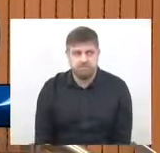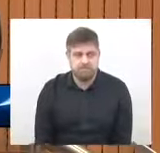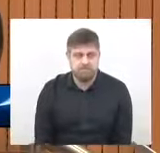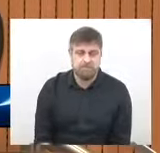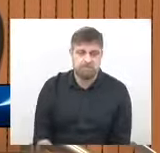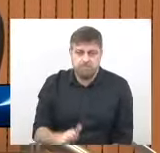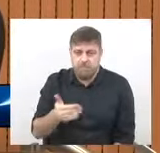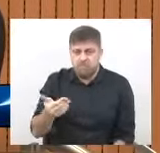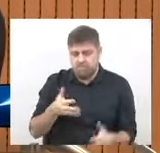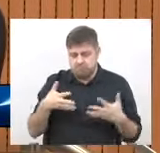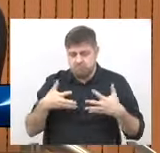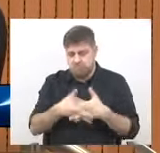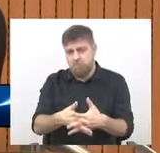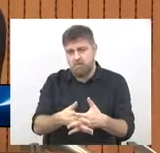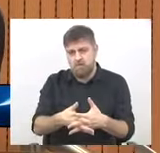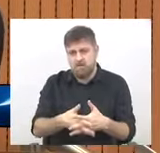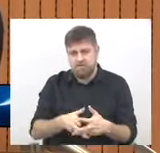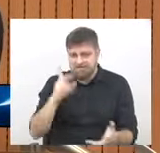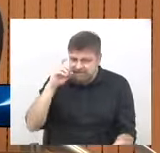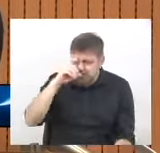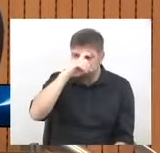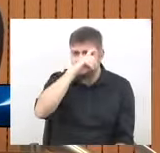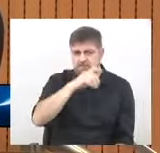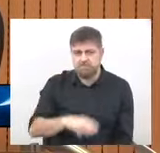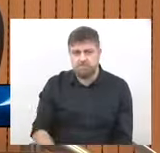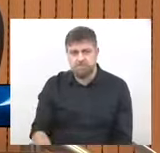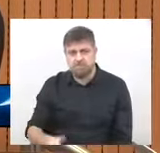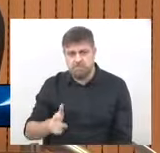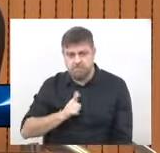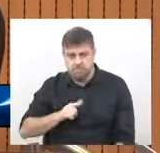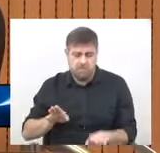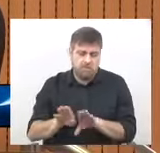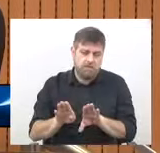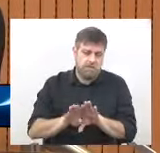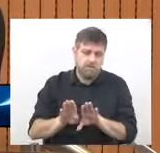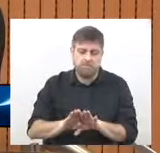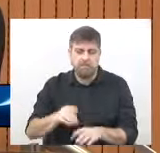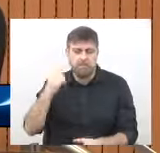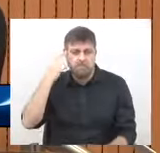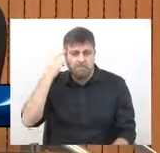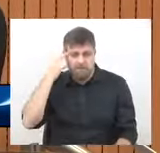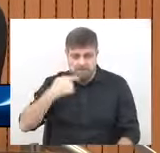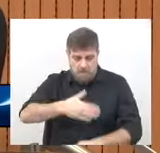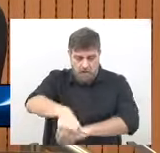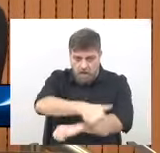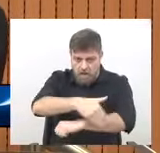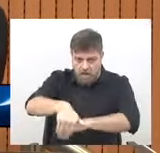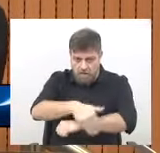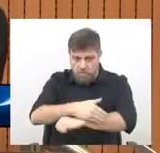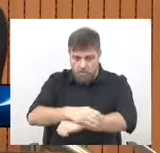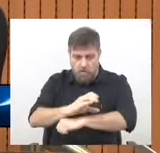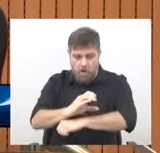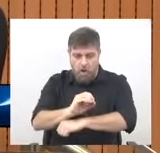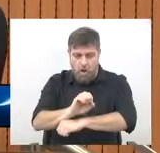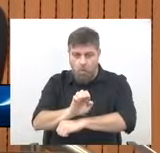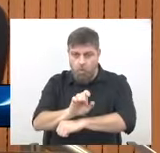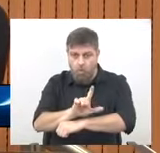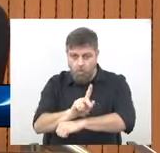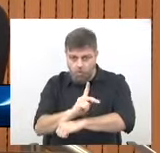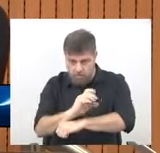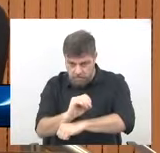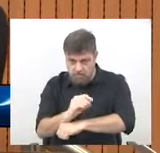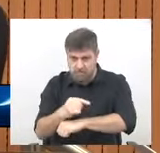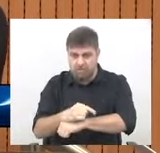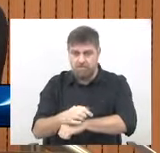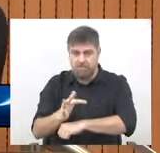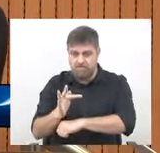Então, fica complicado, fica difícil. Inclusive, na José Reverendo Coelho Ferraz, ali